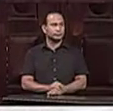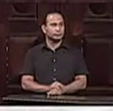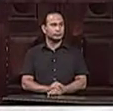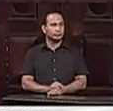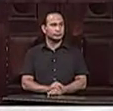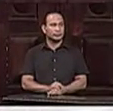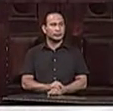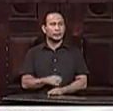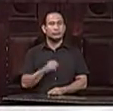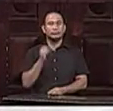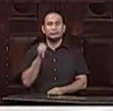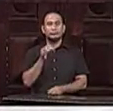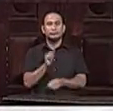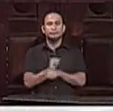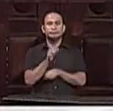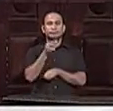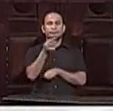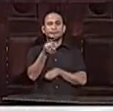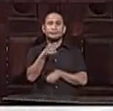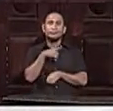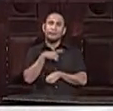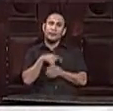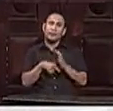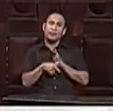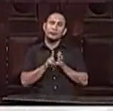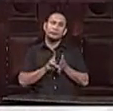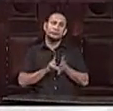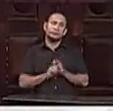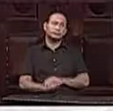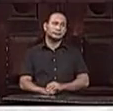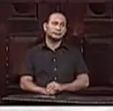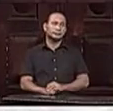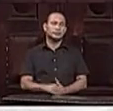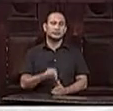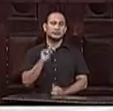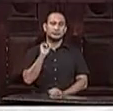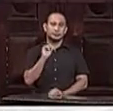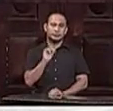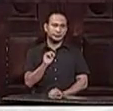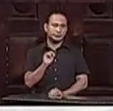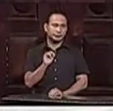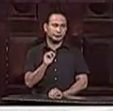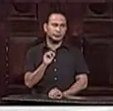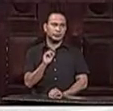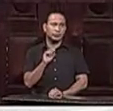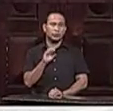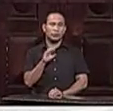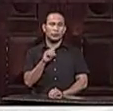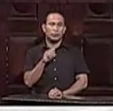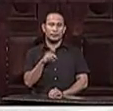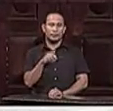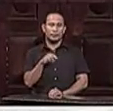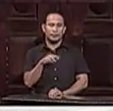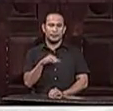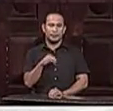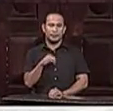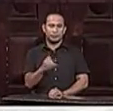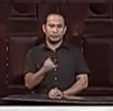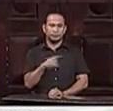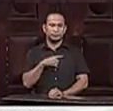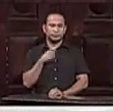Então, aquela esperança que estávamos tendo de que o Comperj seria, pelo menos em